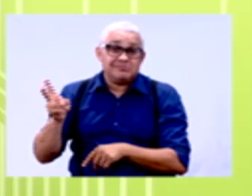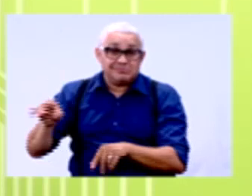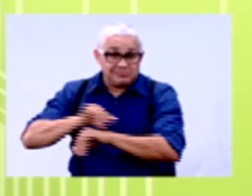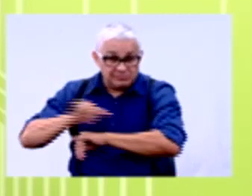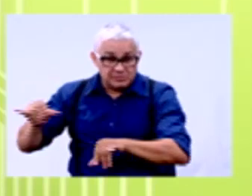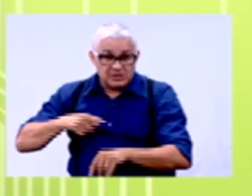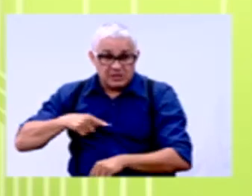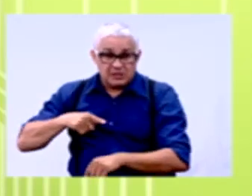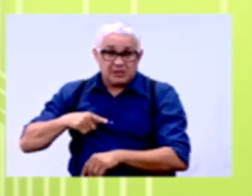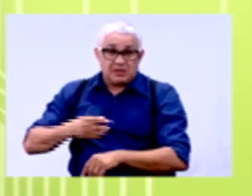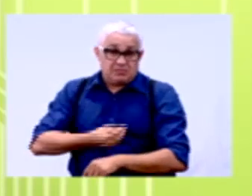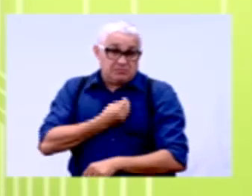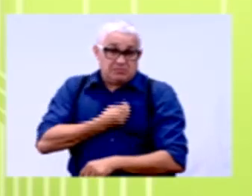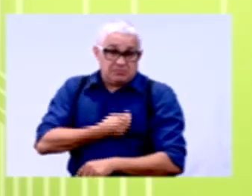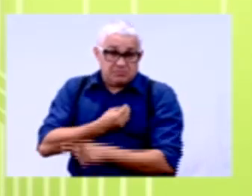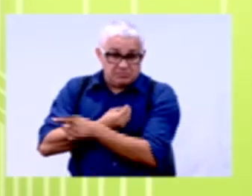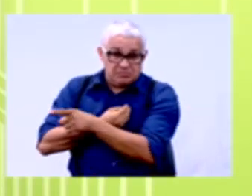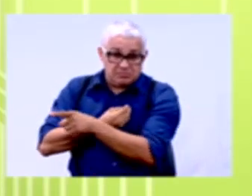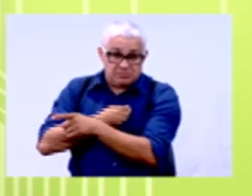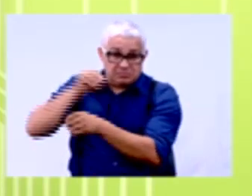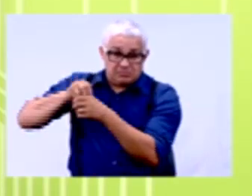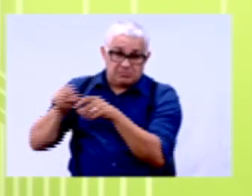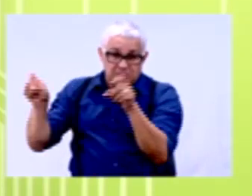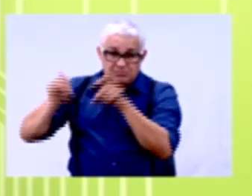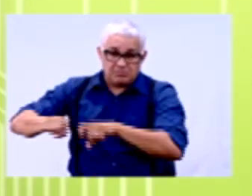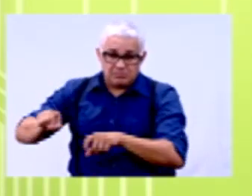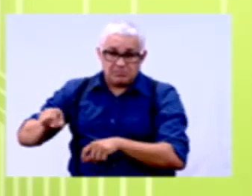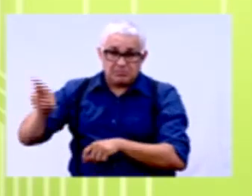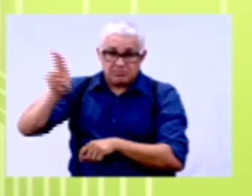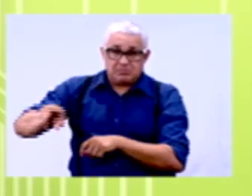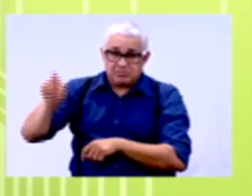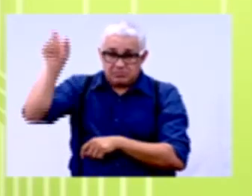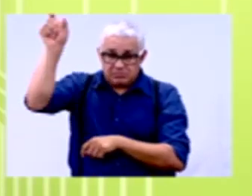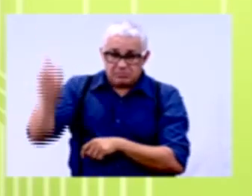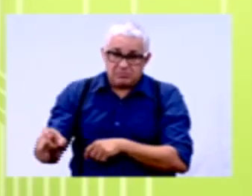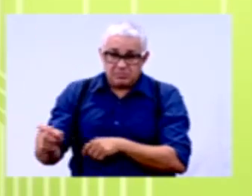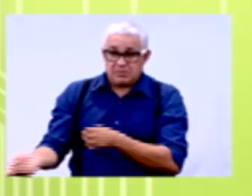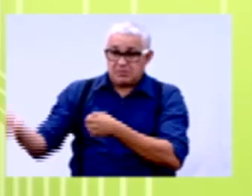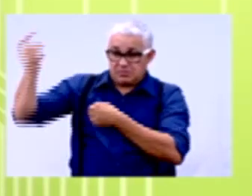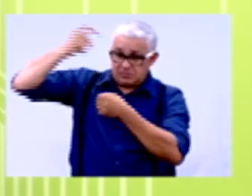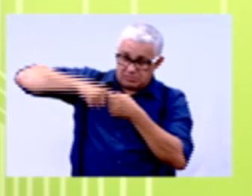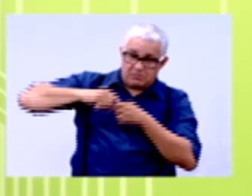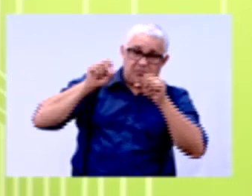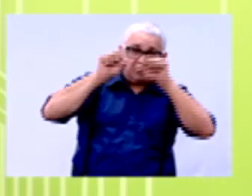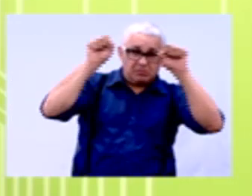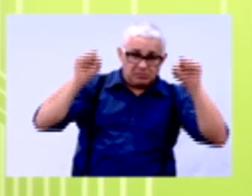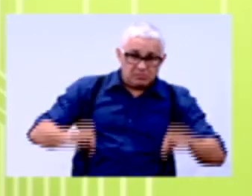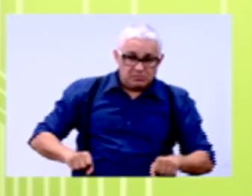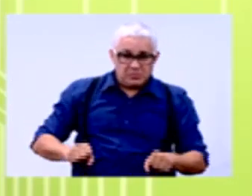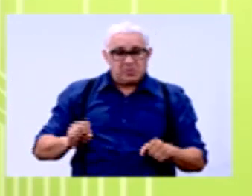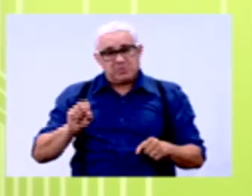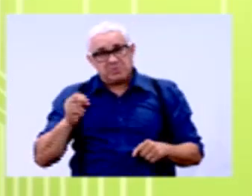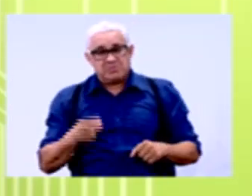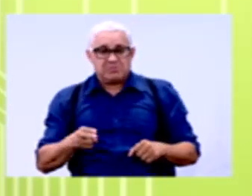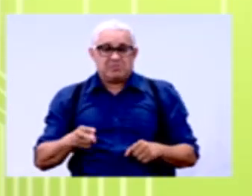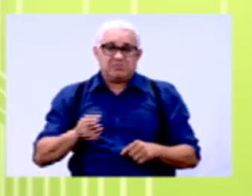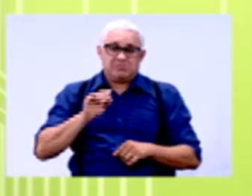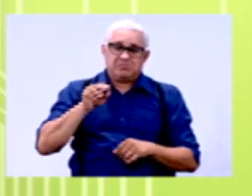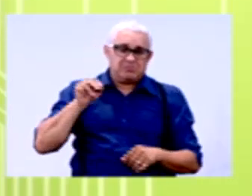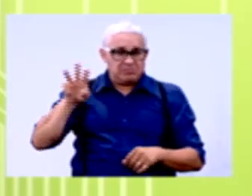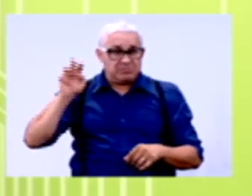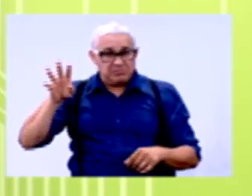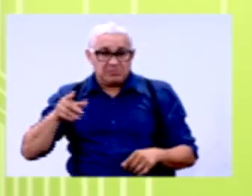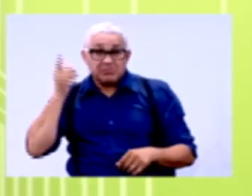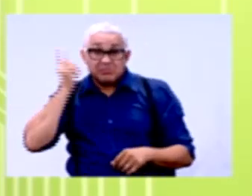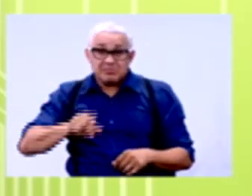está física no computador do usuário. E no momento que o usuário volta para o seu sistema ou um site, enfim, você